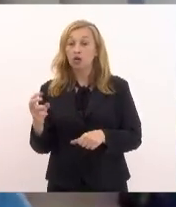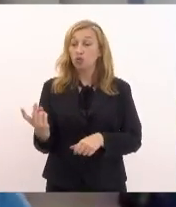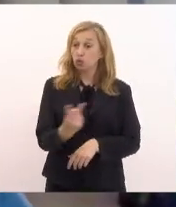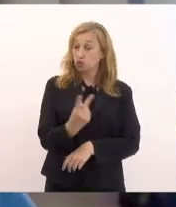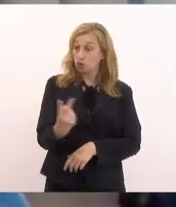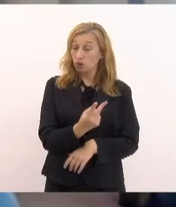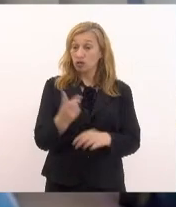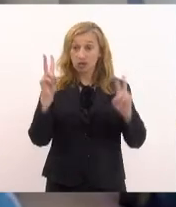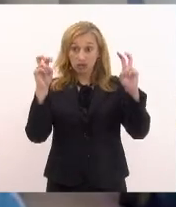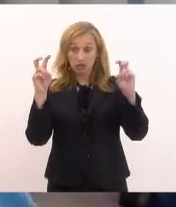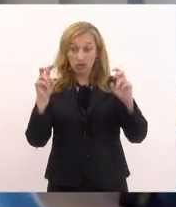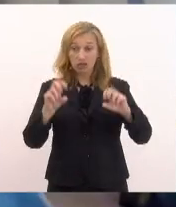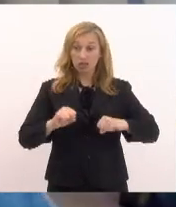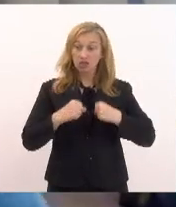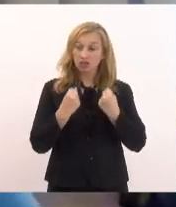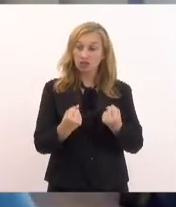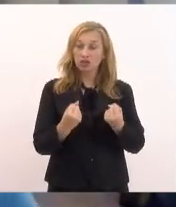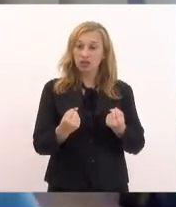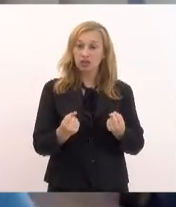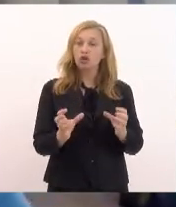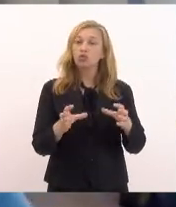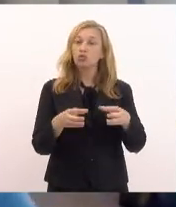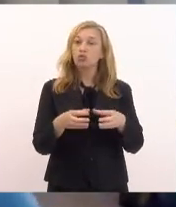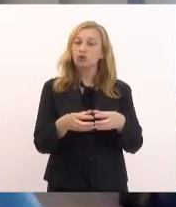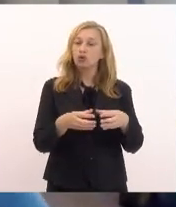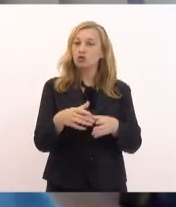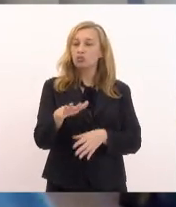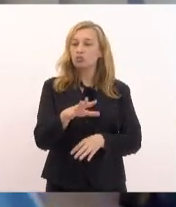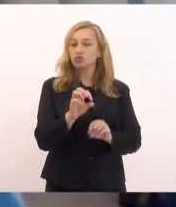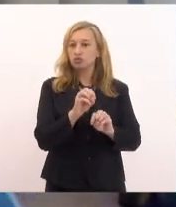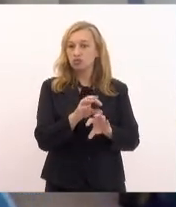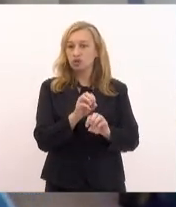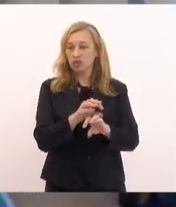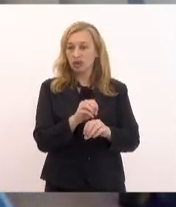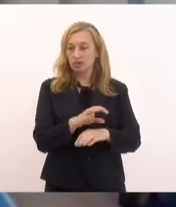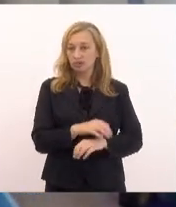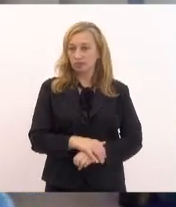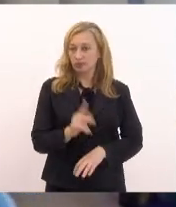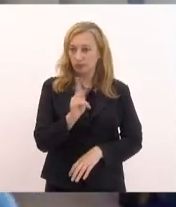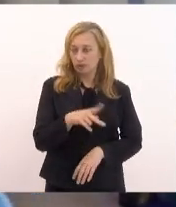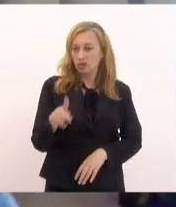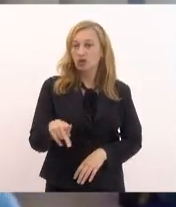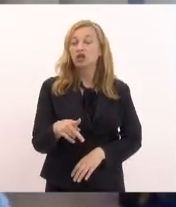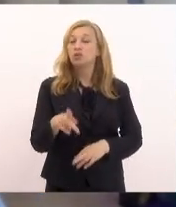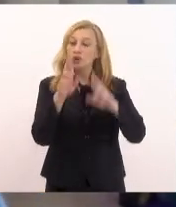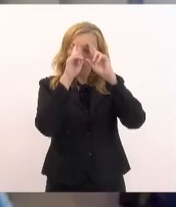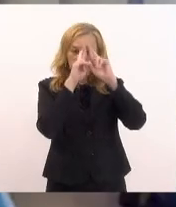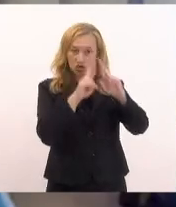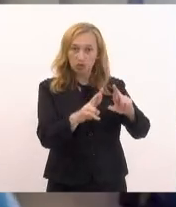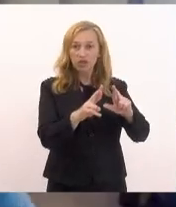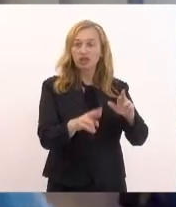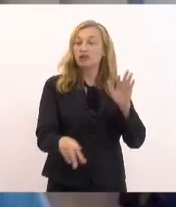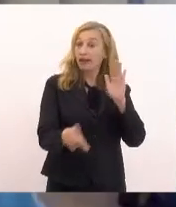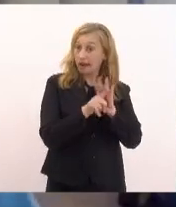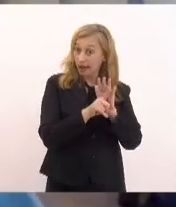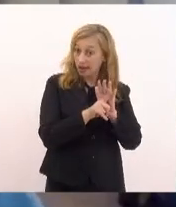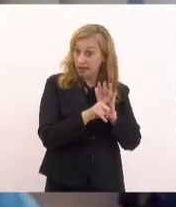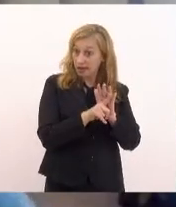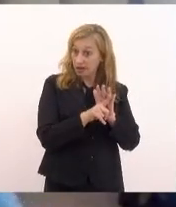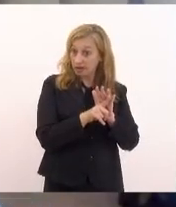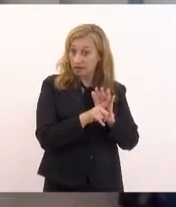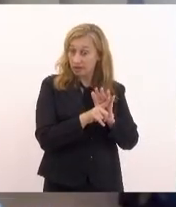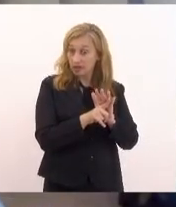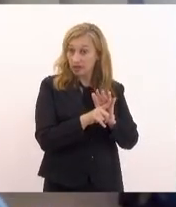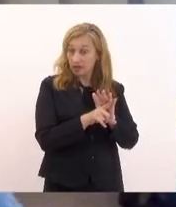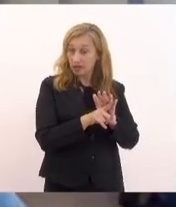a gente está fortalecendo a carreira do professor. Em ambos os casos, nós estamos respeitando a legislação que prevê que